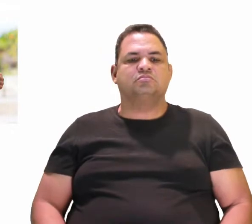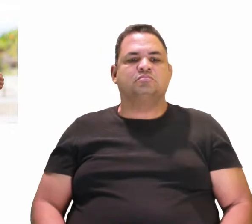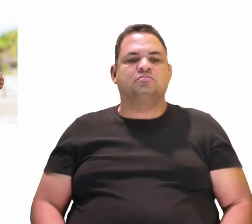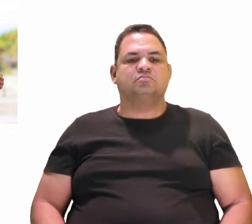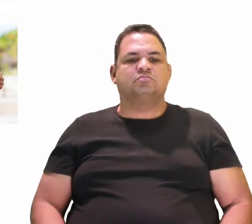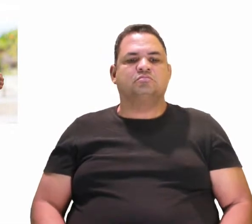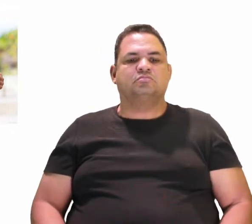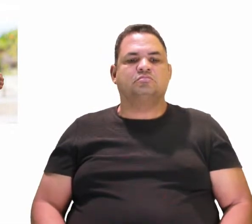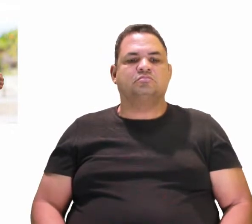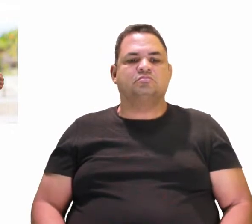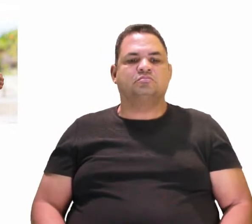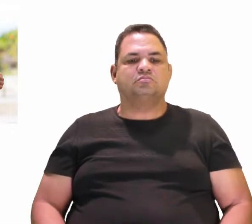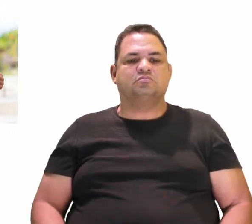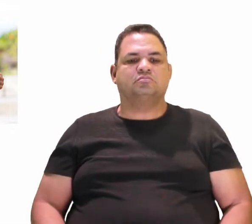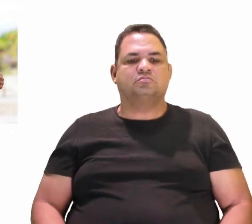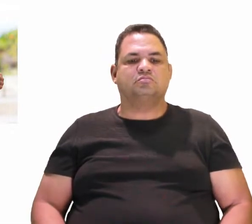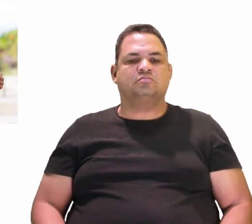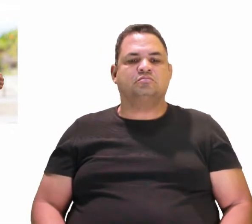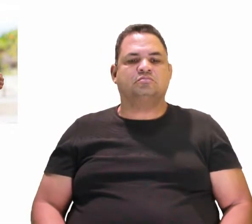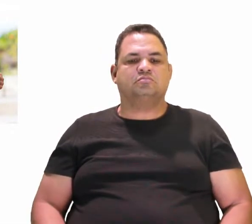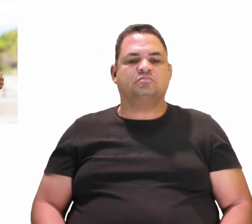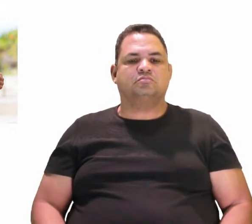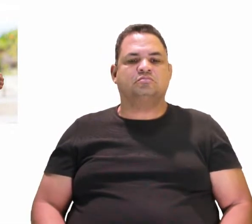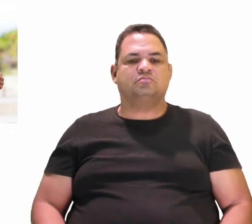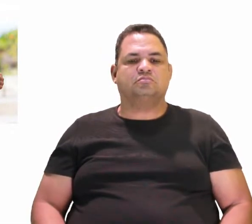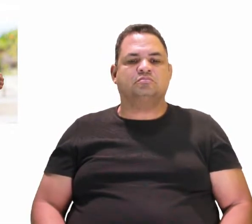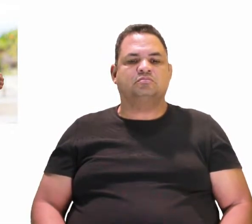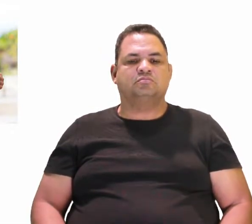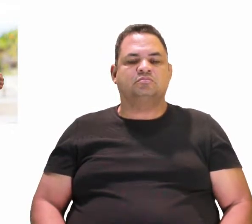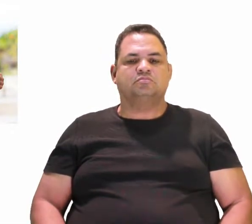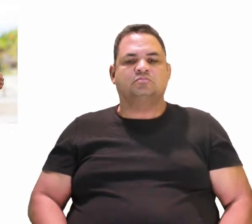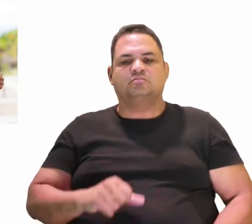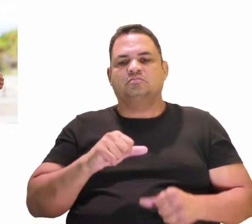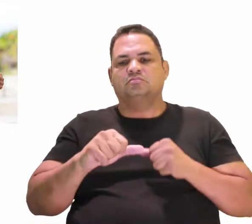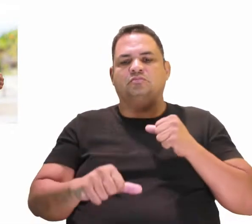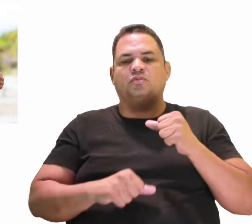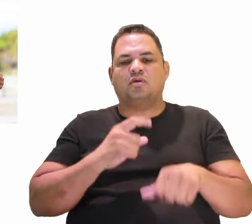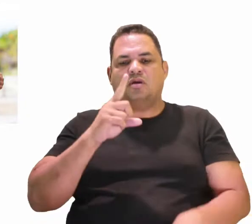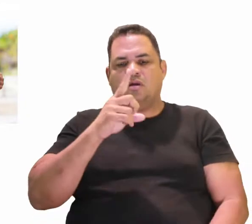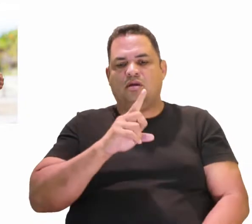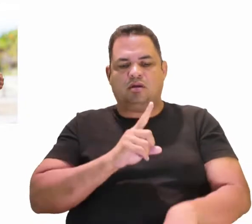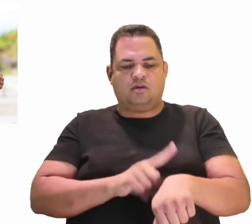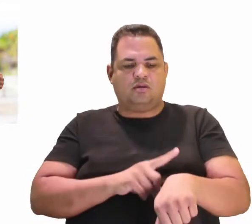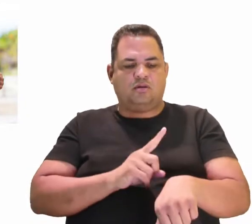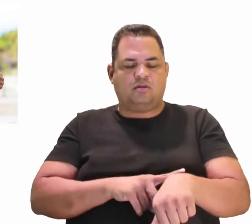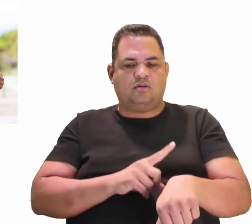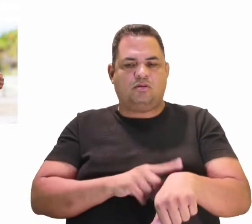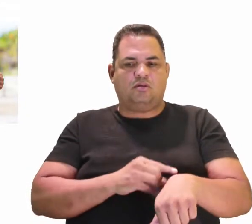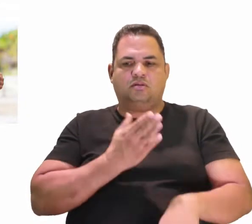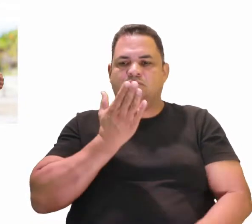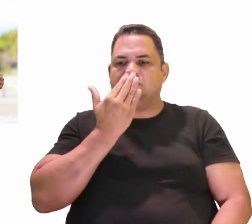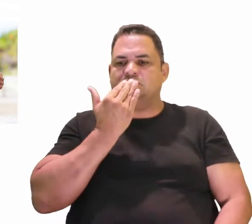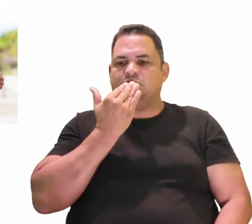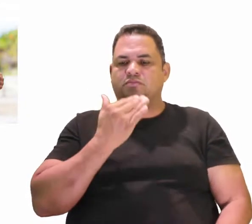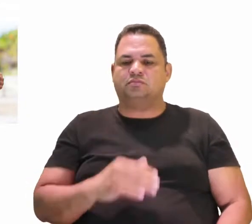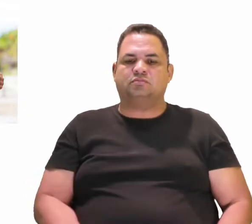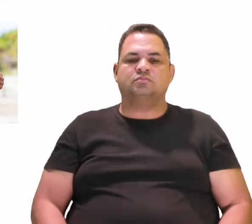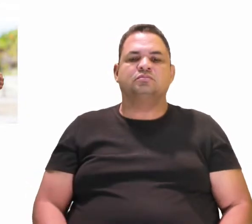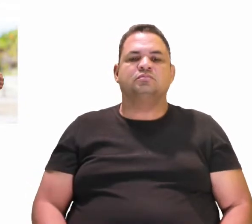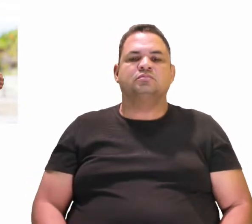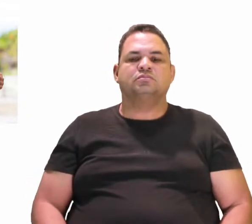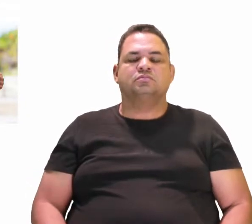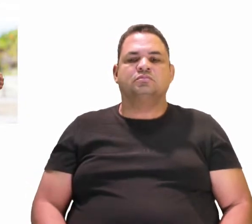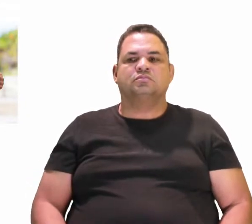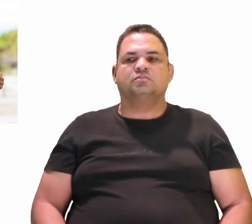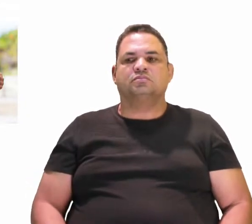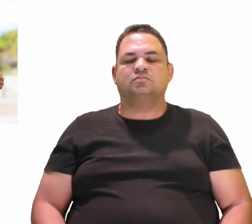skip meals, que é o pular as refeições. It's not a good habit, it's